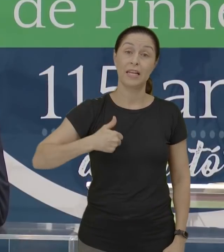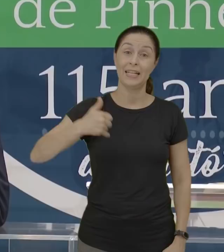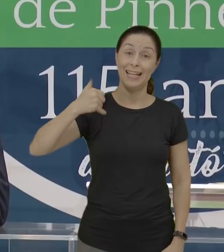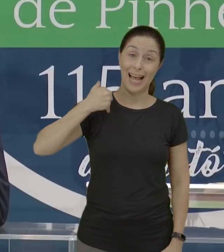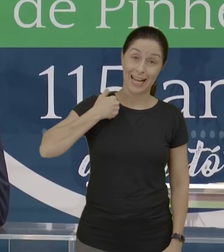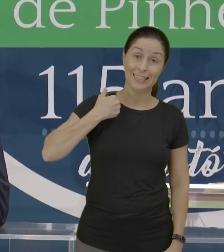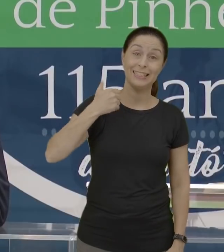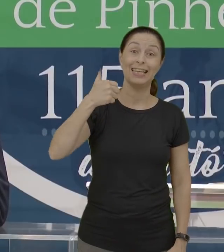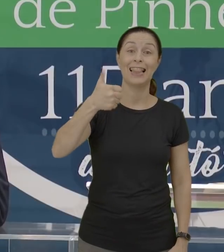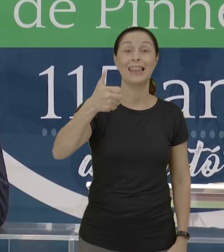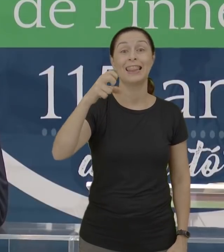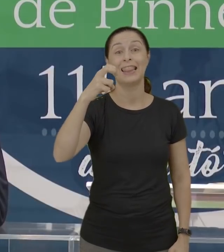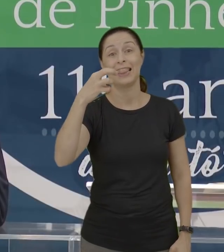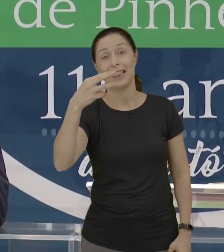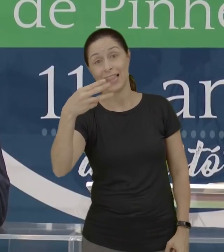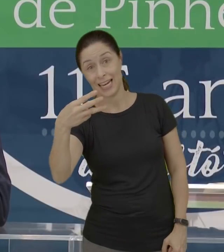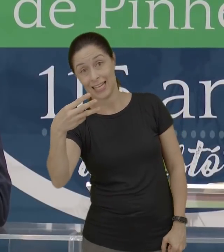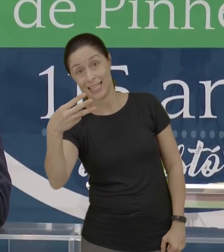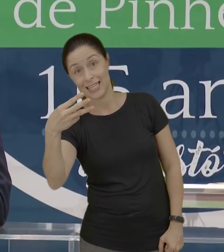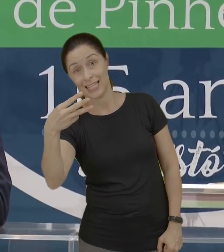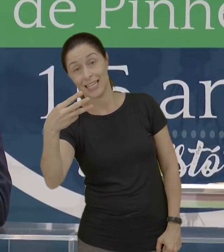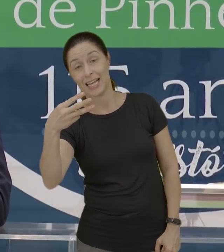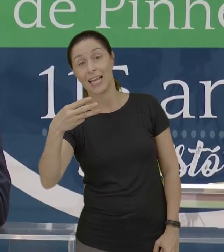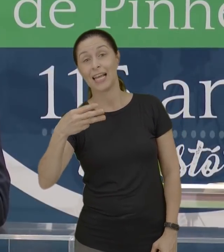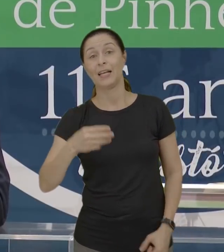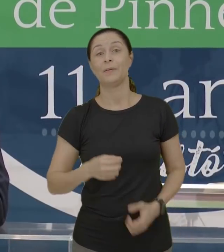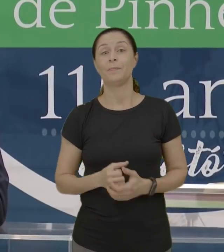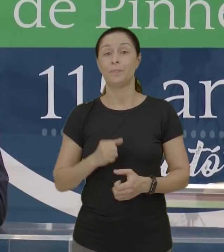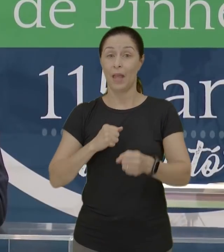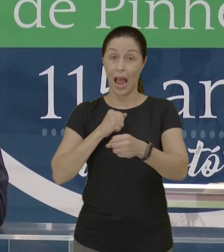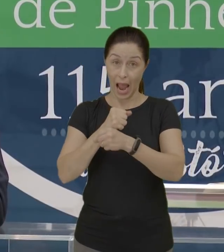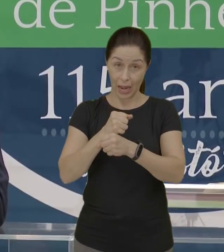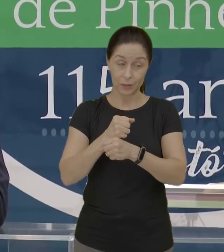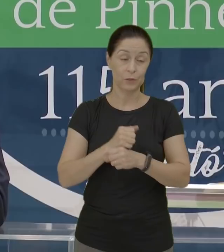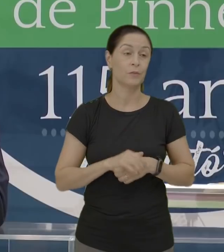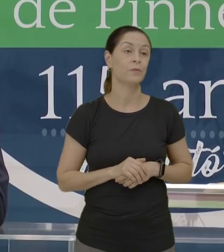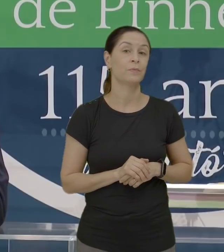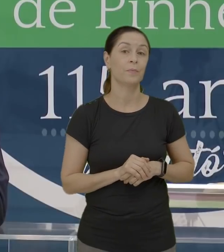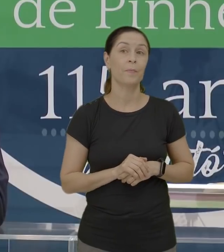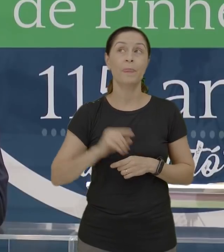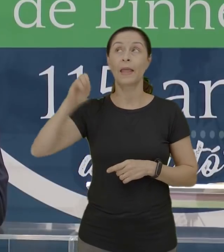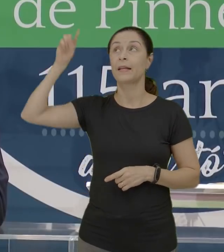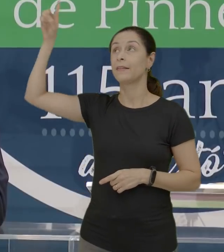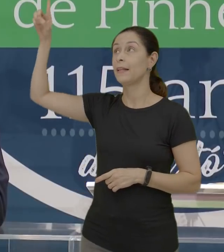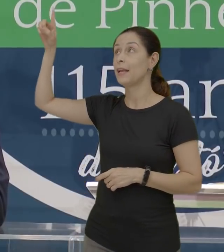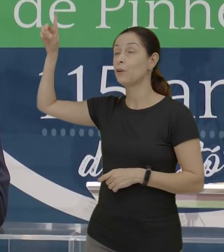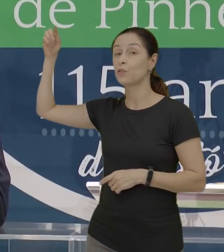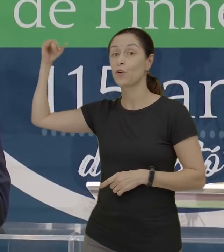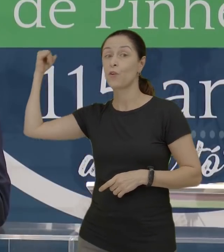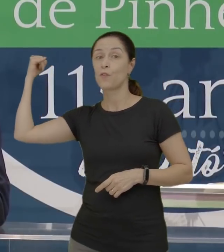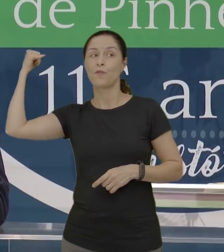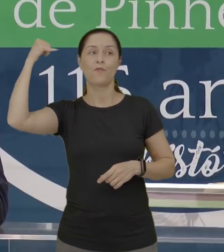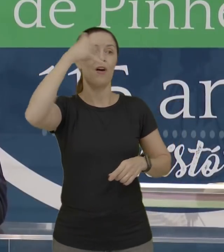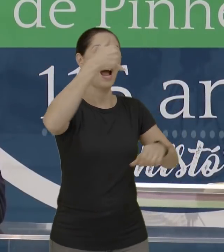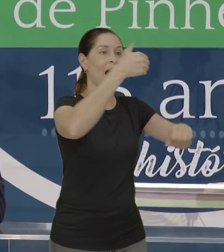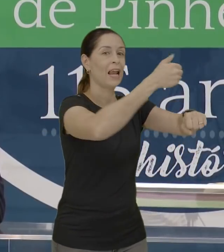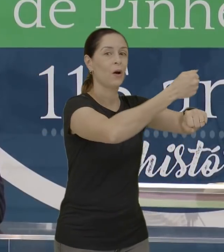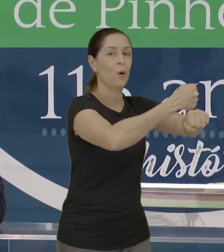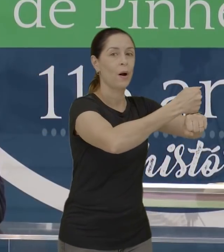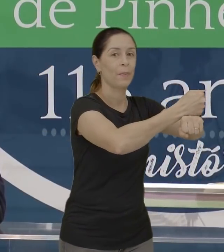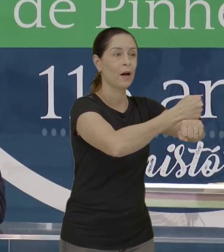certo? 13 anos. Deus aparece para ele de novo. Falou: Abraão, vou mudar seu nome. Você não vai ser chamado de Abraão mais não. Você vai ser chamado